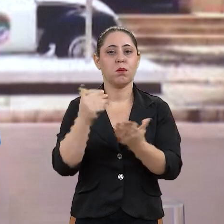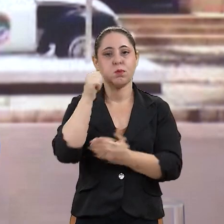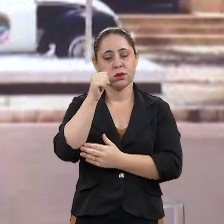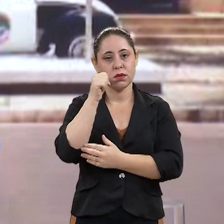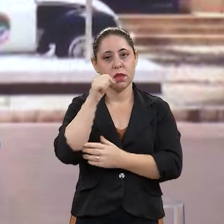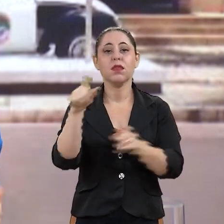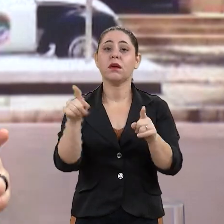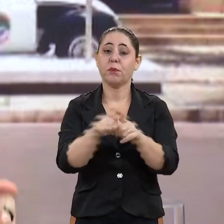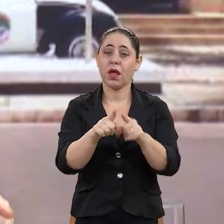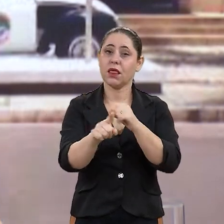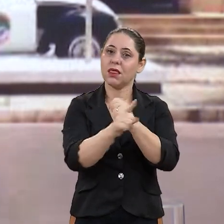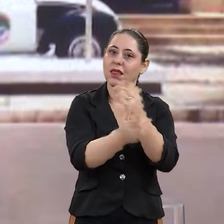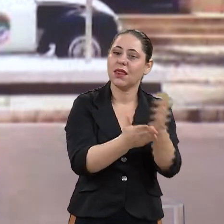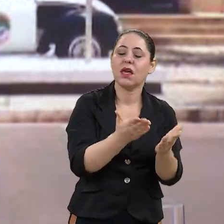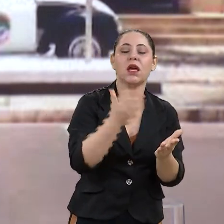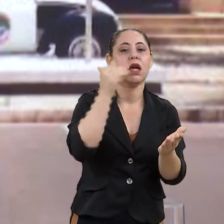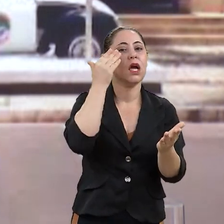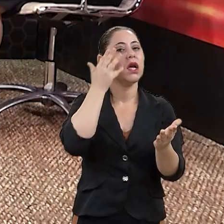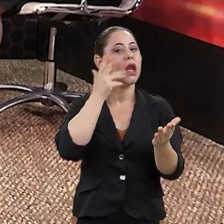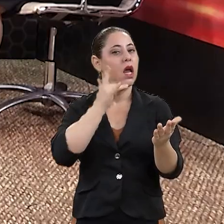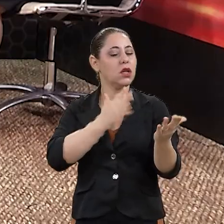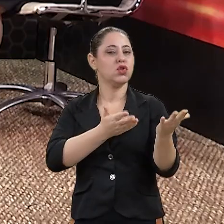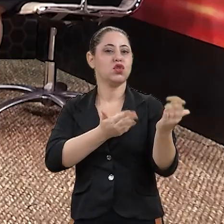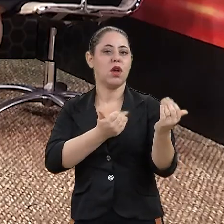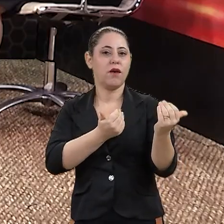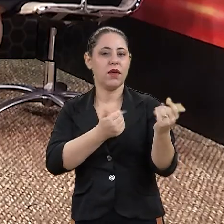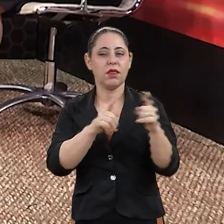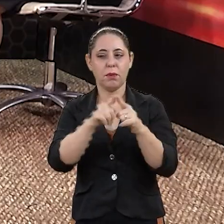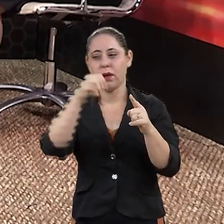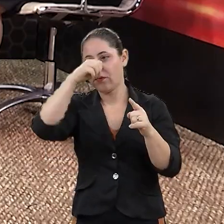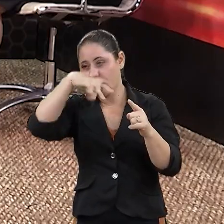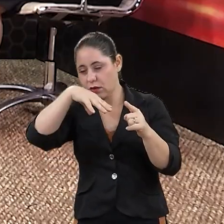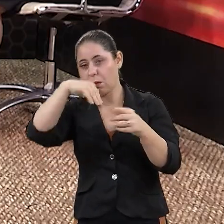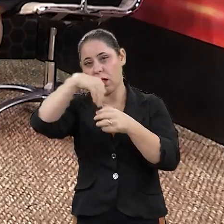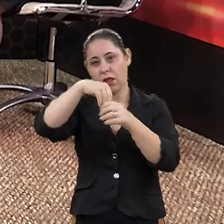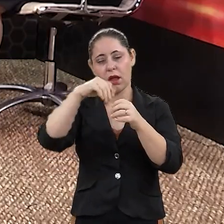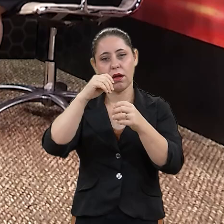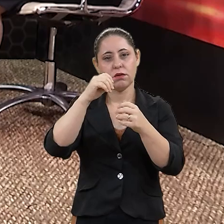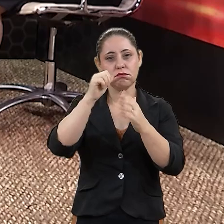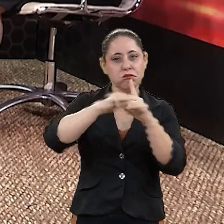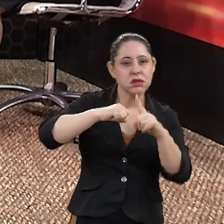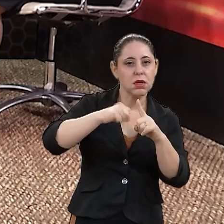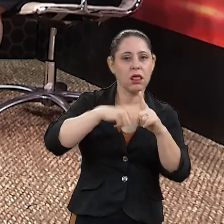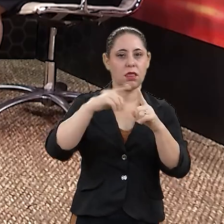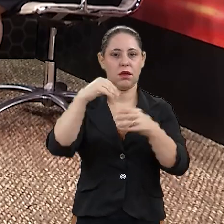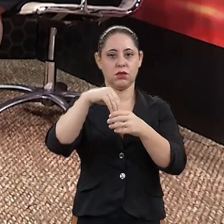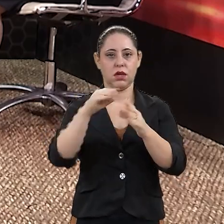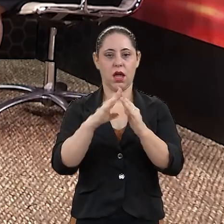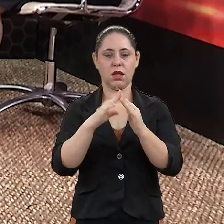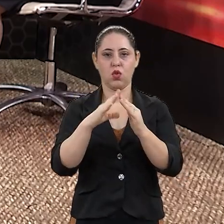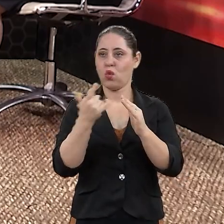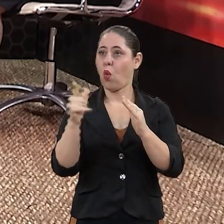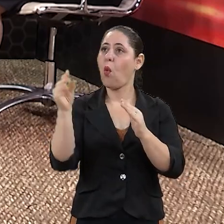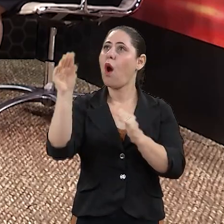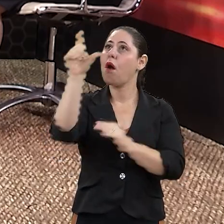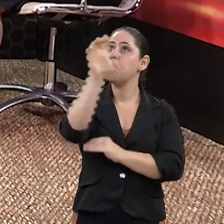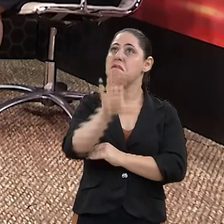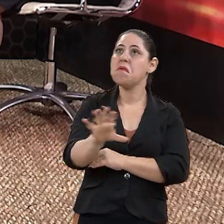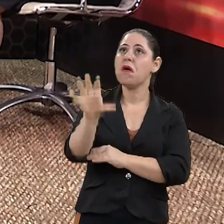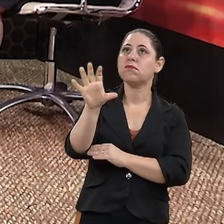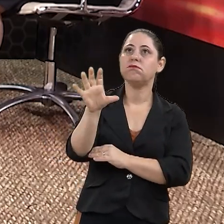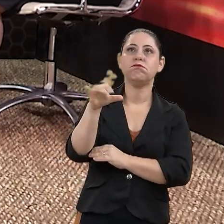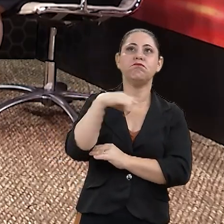criança e adolescente do contexto familiar da vítima. Não existe em outro lugar essa experiência. Nós estamos mais uma vez sendo